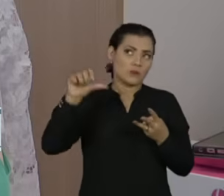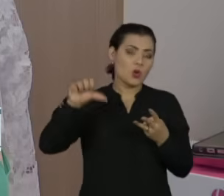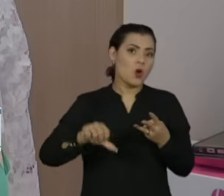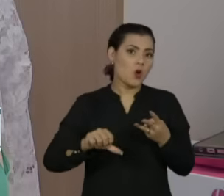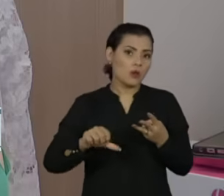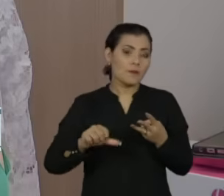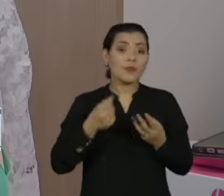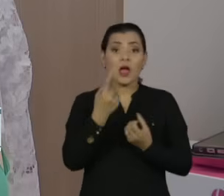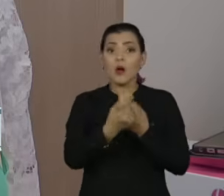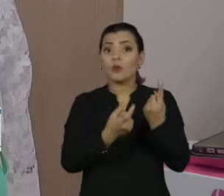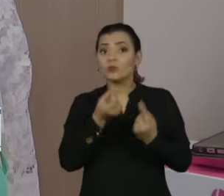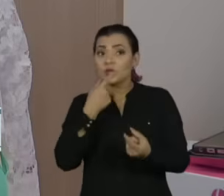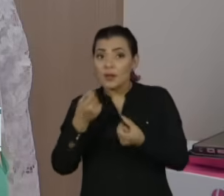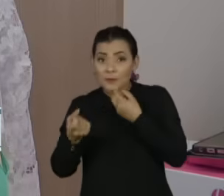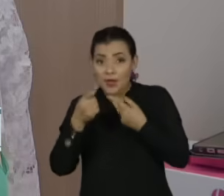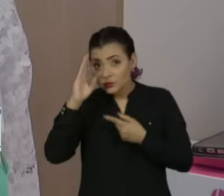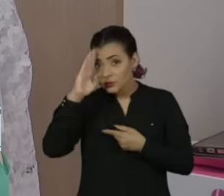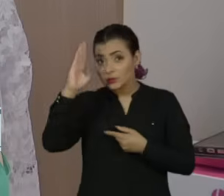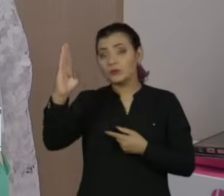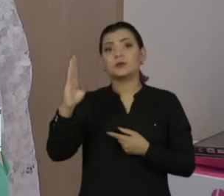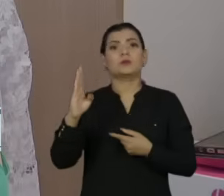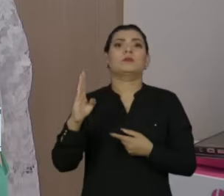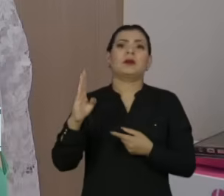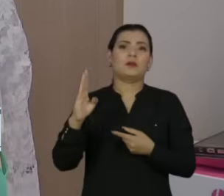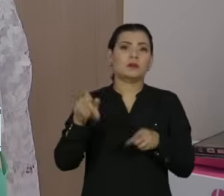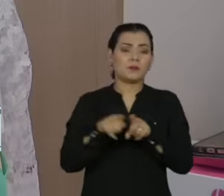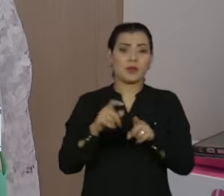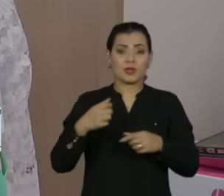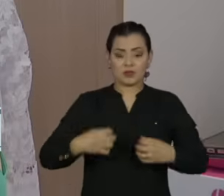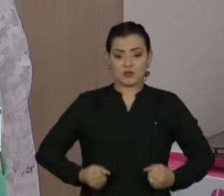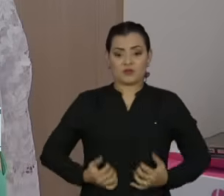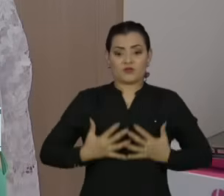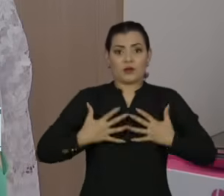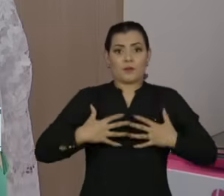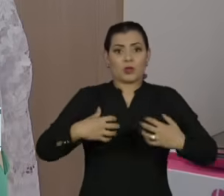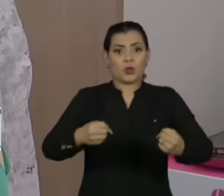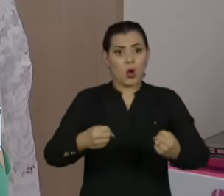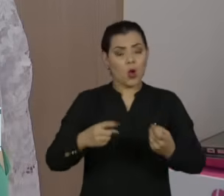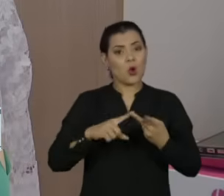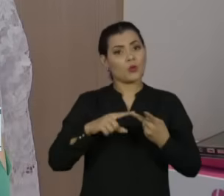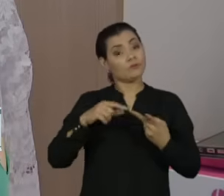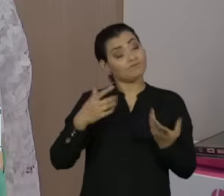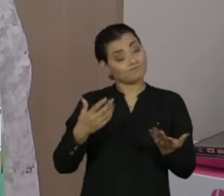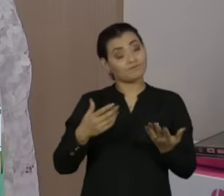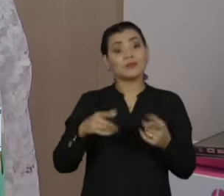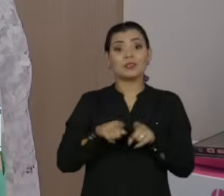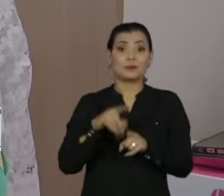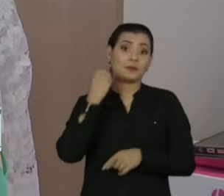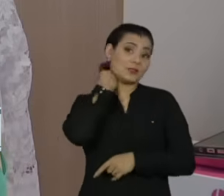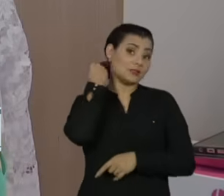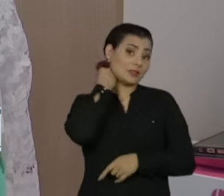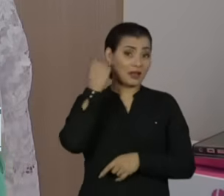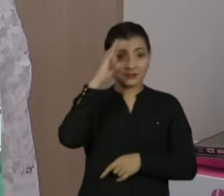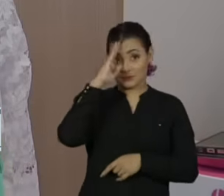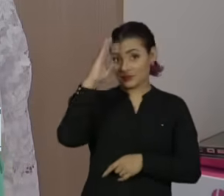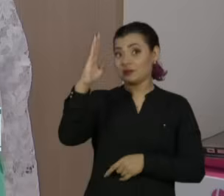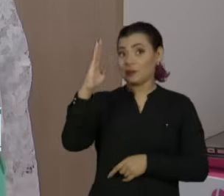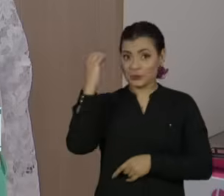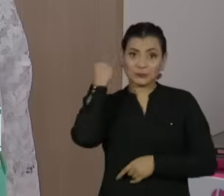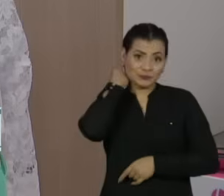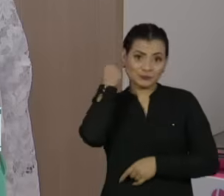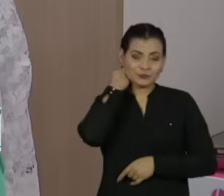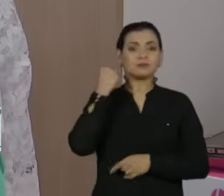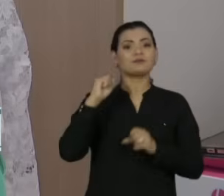alguns medicamentos, principalmente lítio, alguns anti-inflamatórios e também o estresse. O estresse